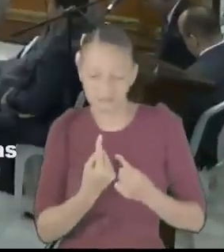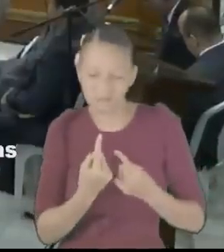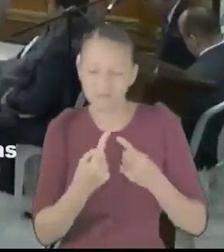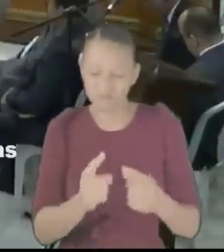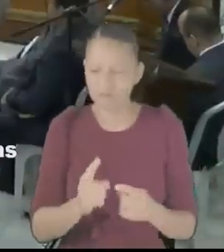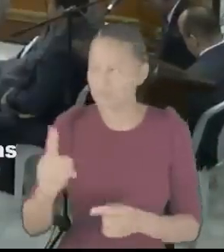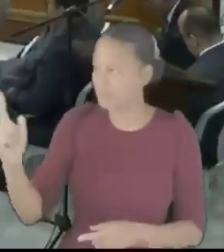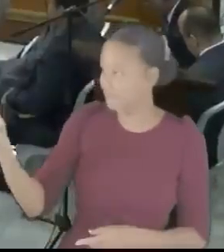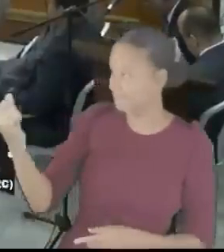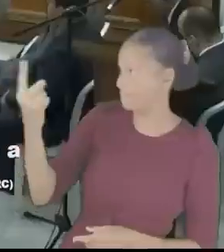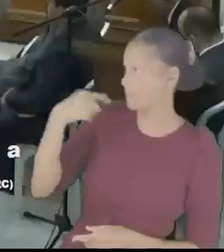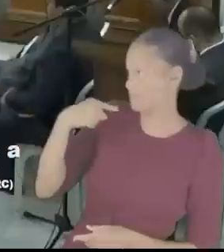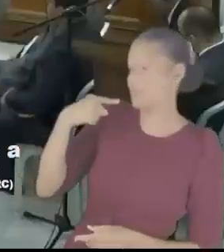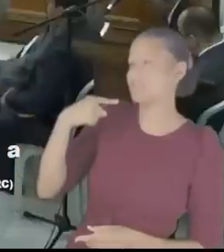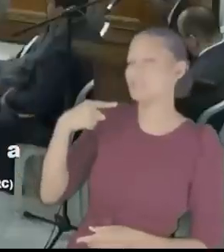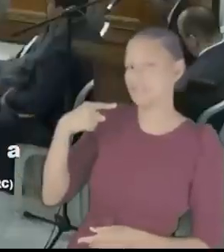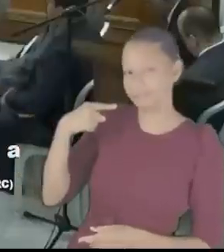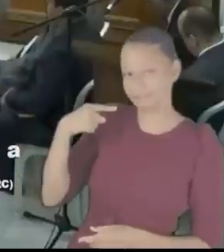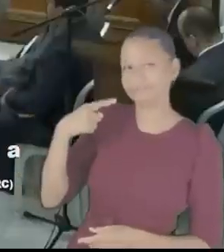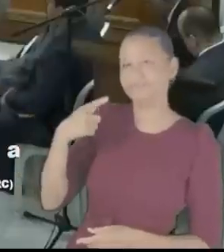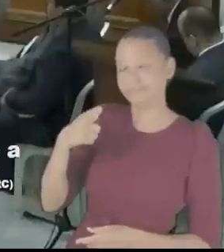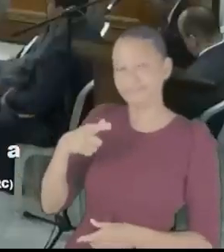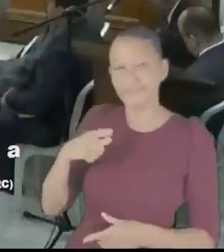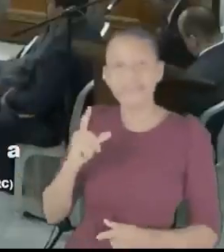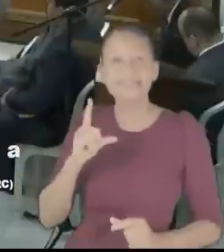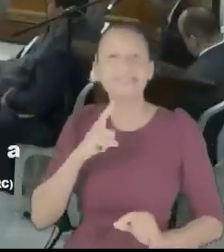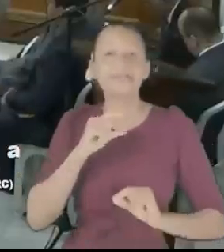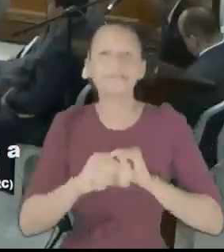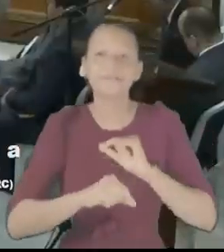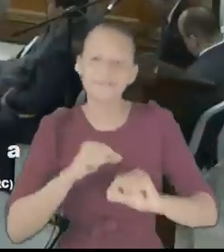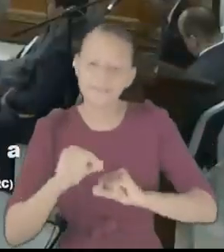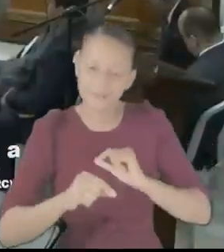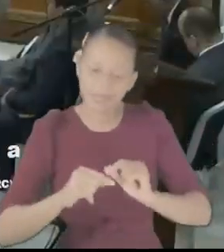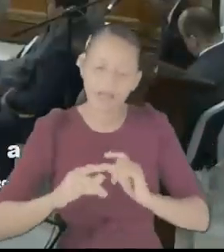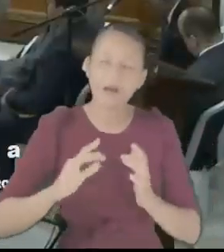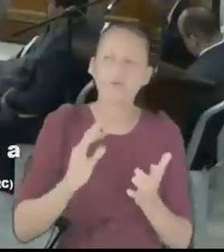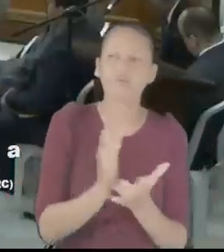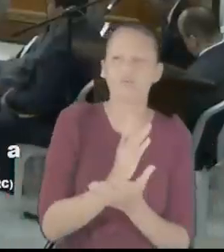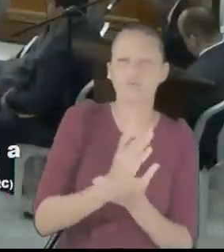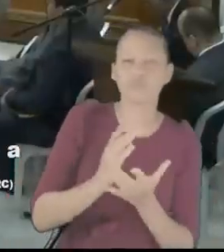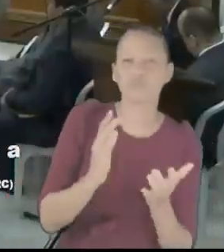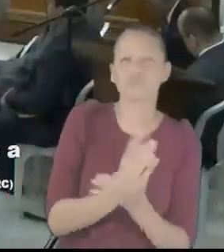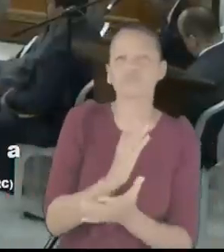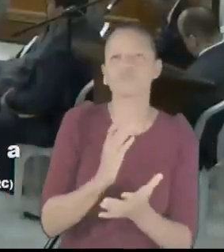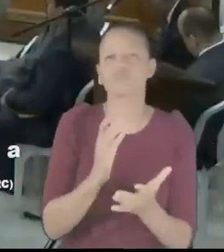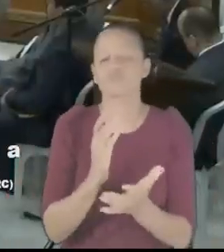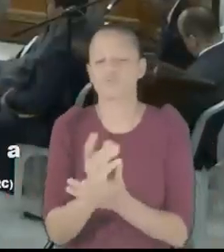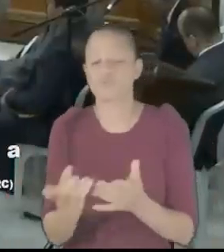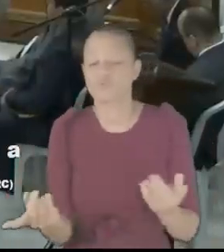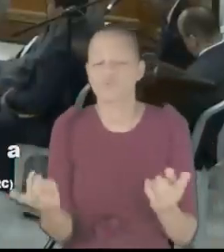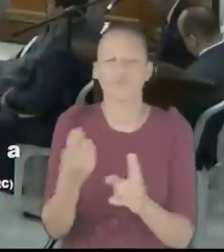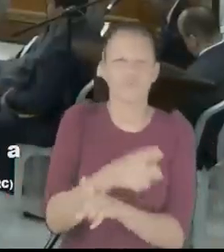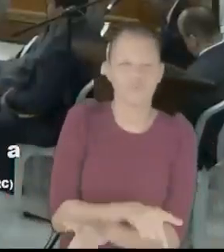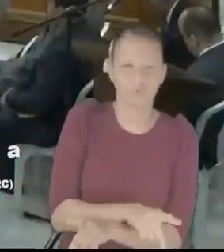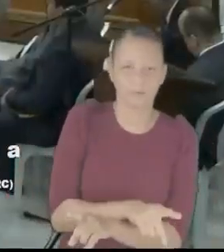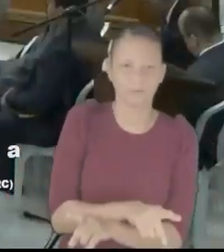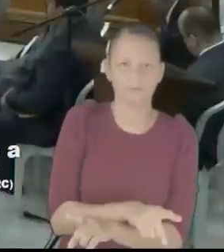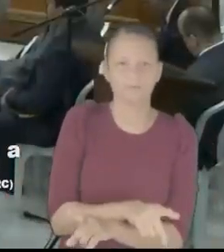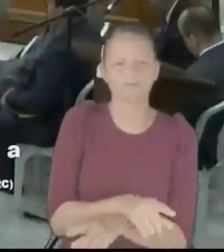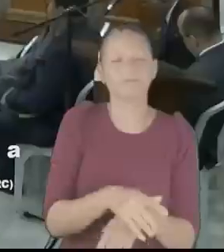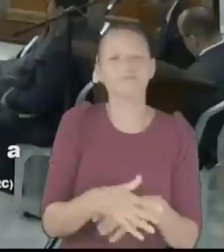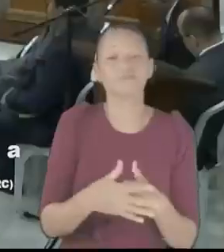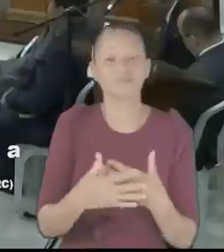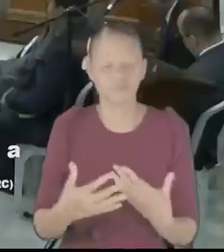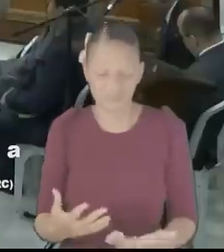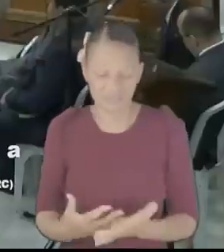suas ordenanças, a qual de alguma maneira nos era contrária, e